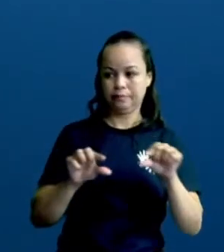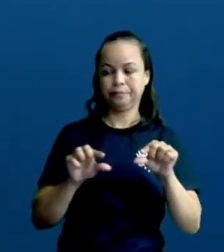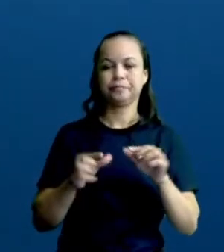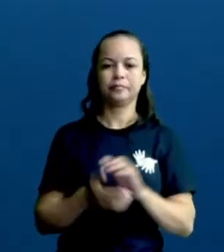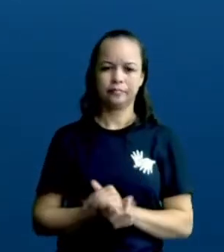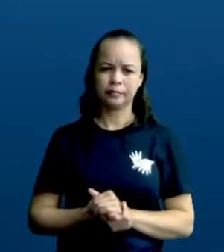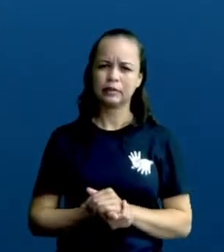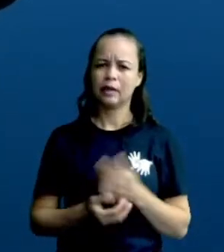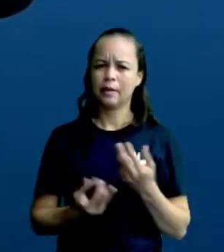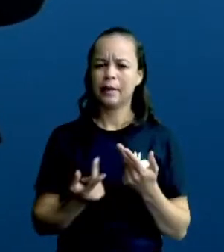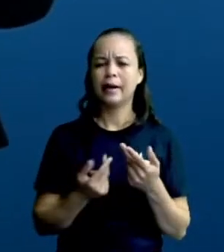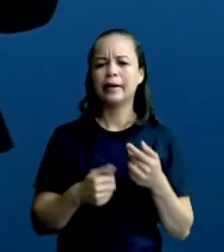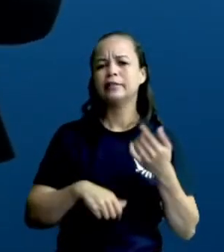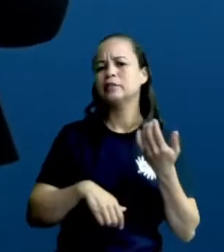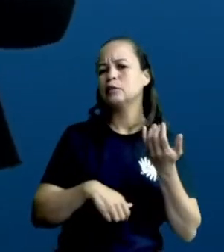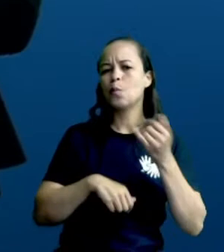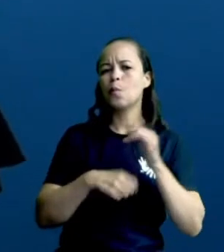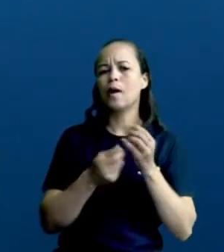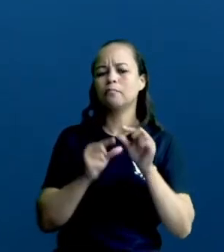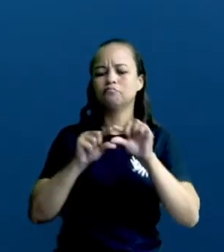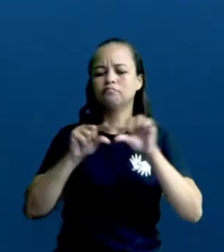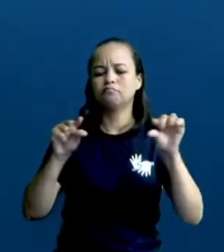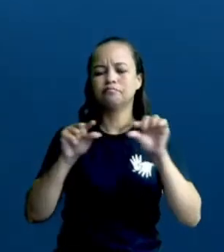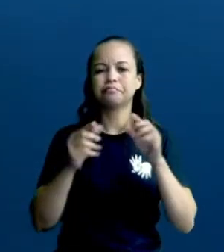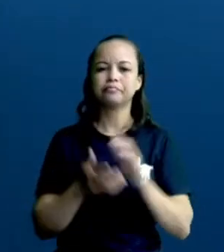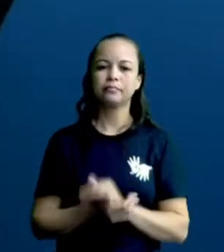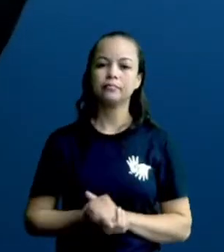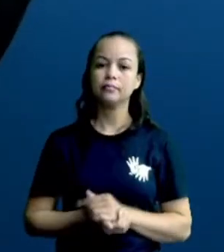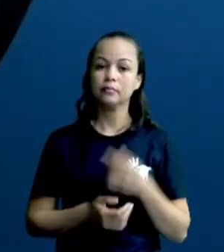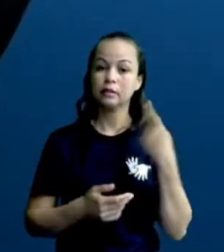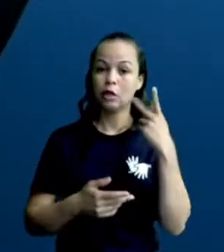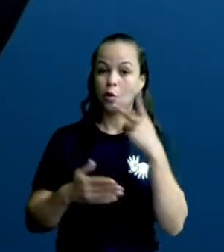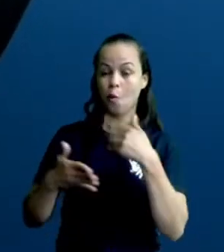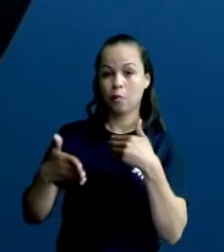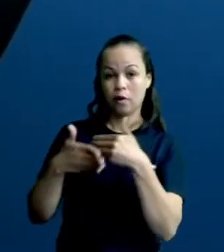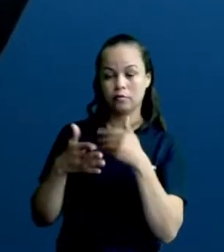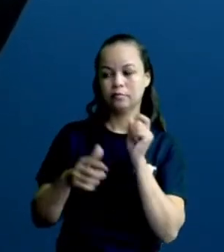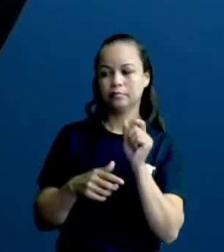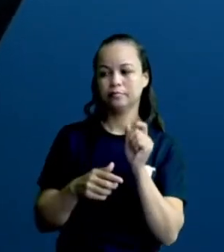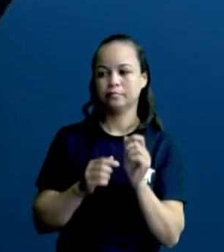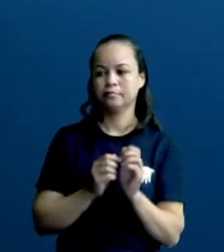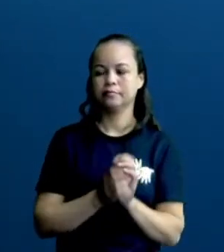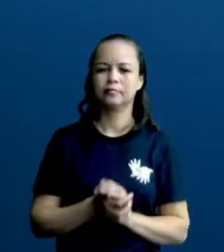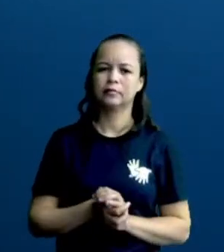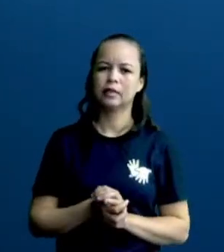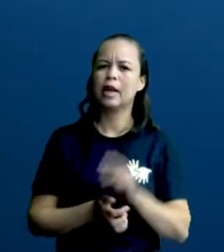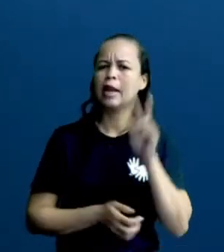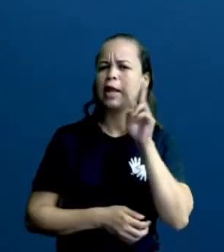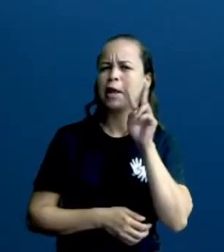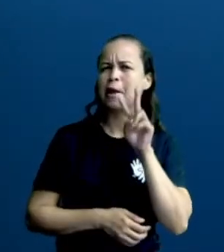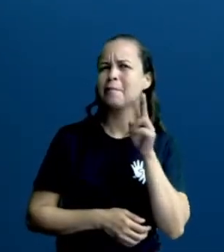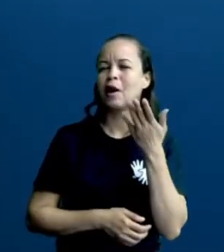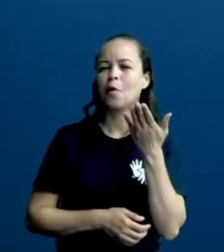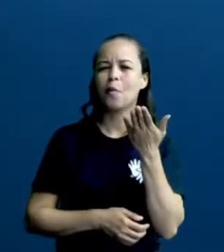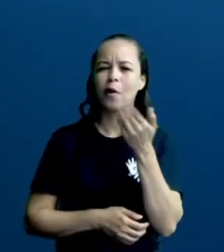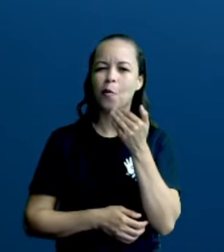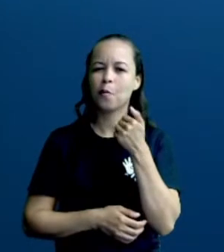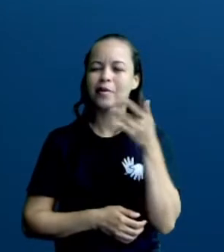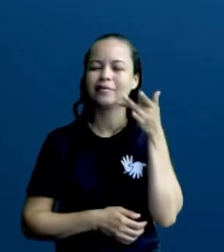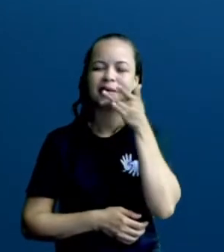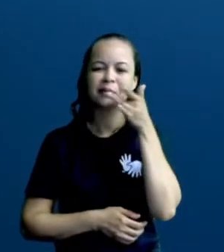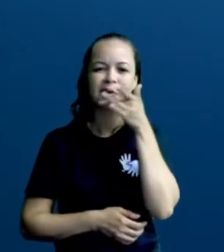certo? Parecendo uma barra mesmo, tá? E o próximo? Lembra uma comida bem gostosa.